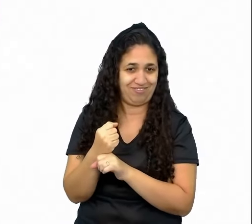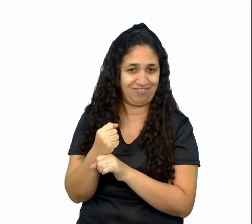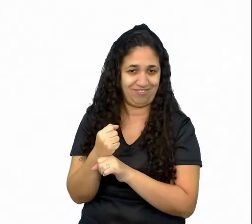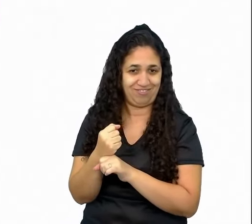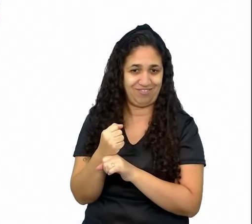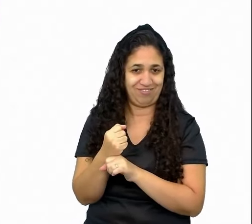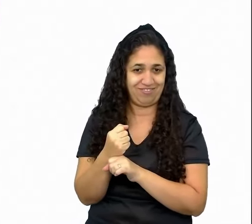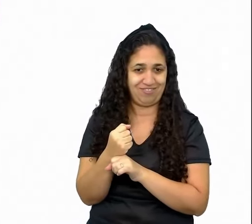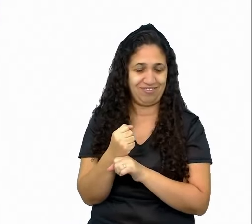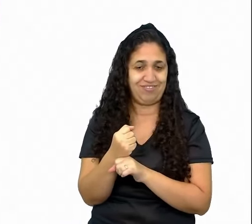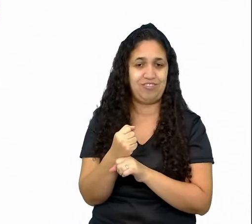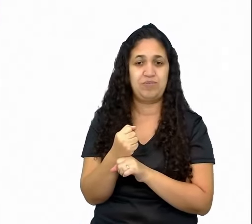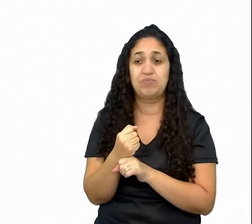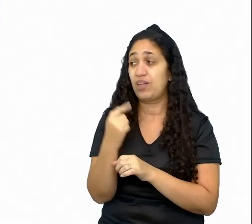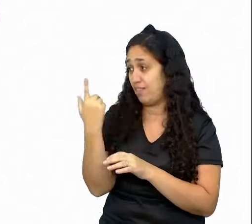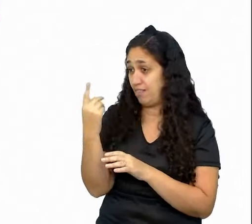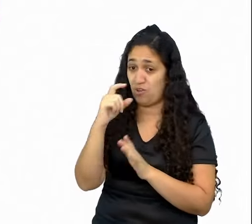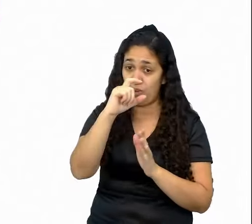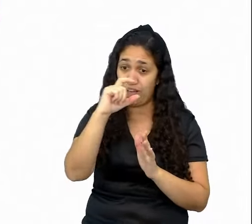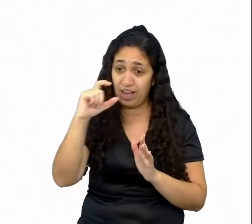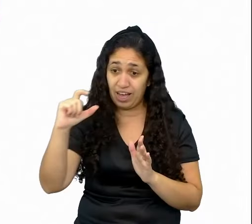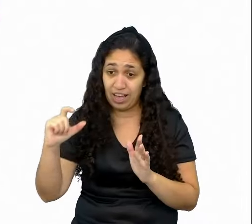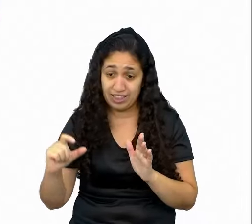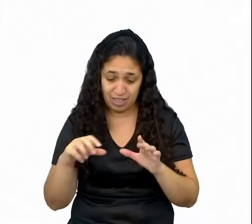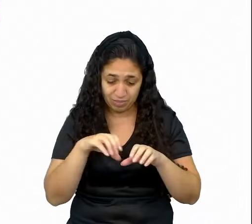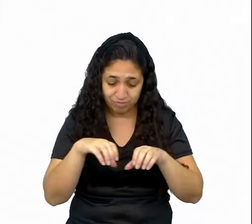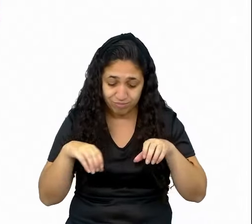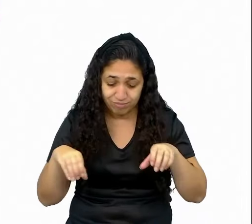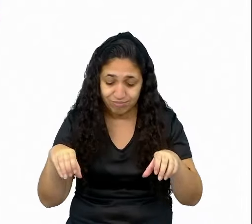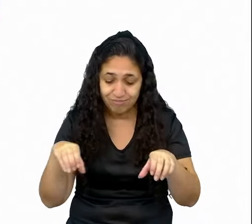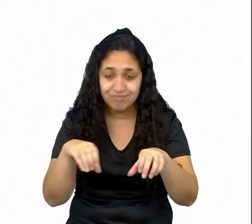cada quadrado, casa do tabuleiro,